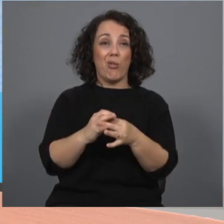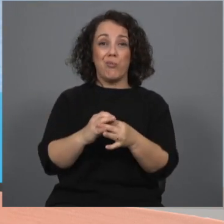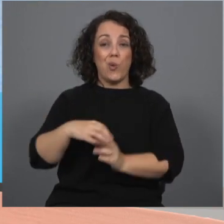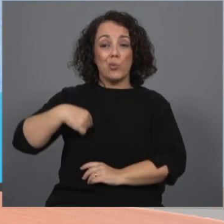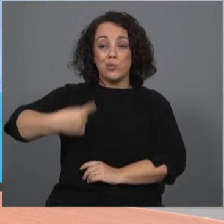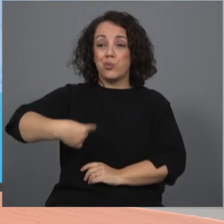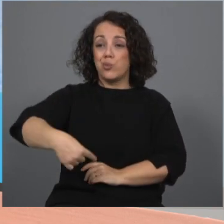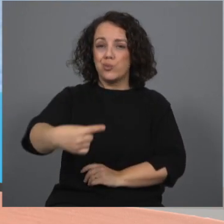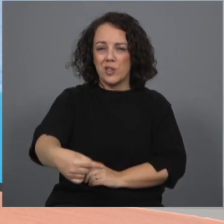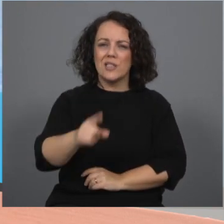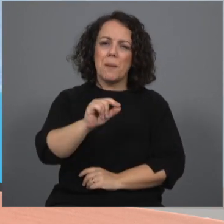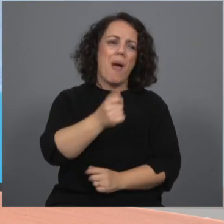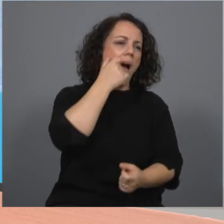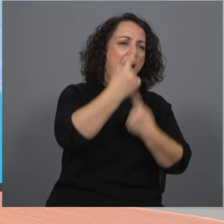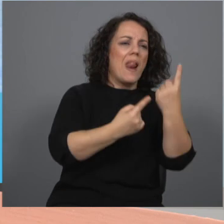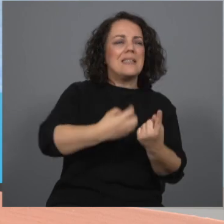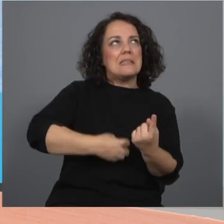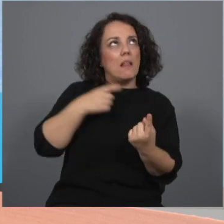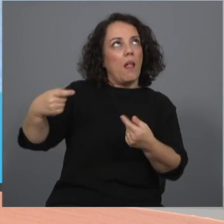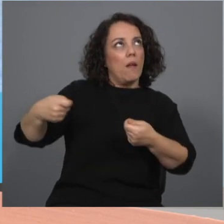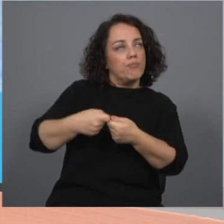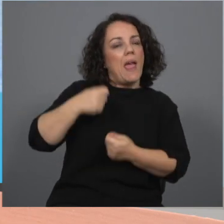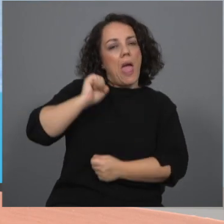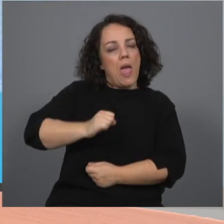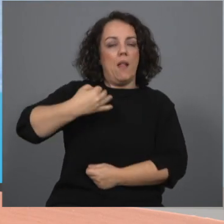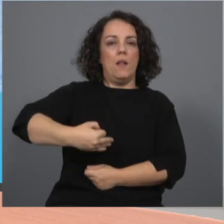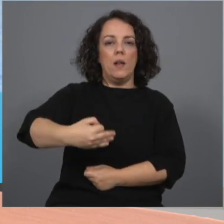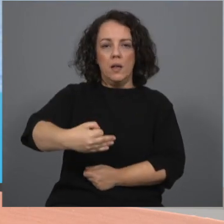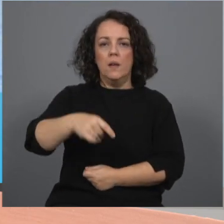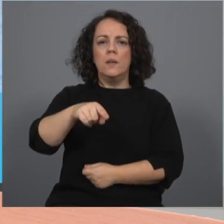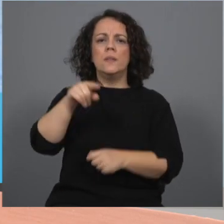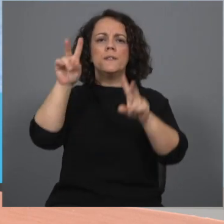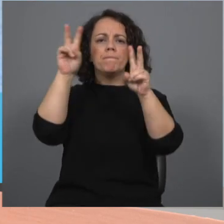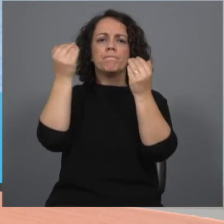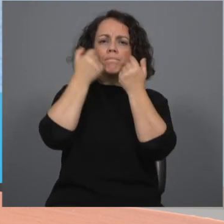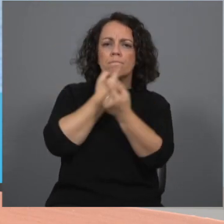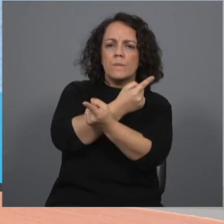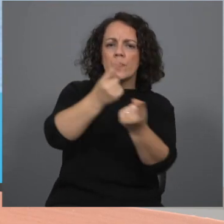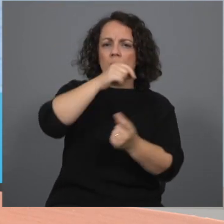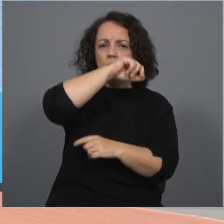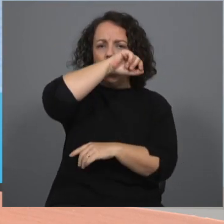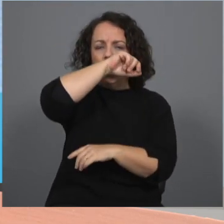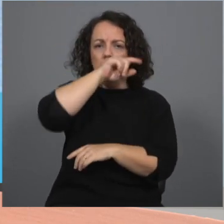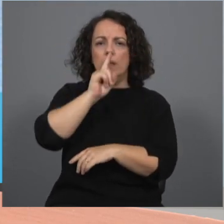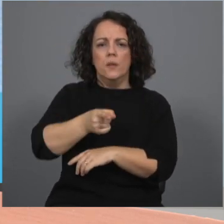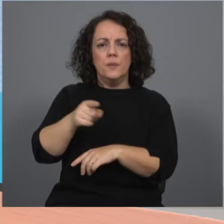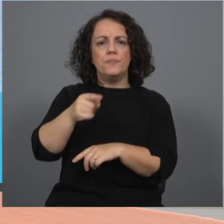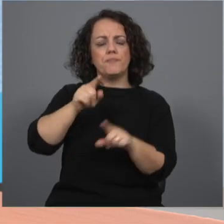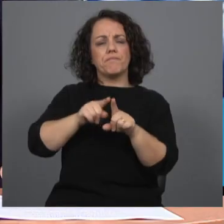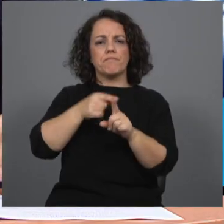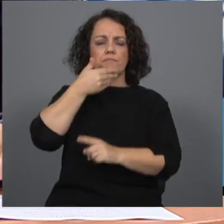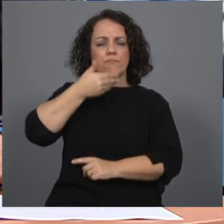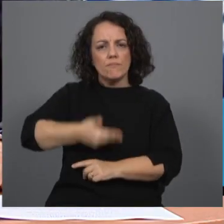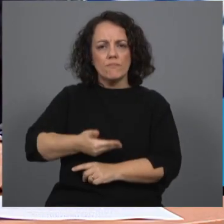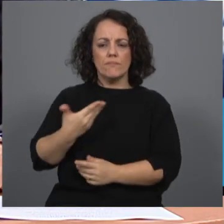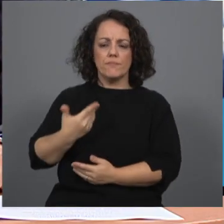para alguém é sempre todos os dias, não é? É verdade. O que é que esta mensagem nos traz para a vivência da experiência que